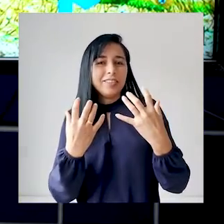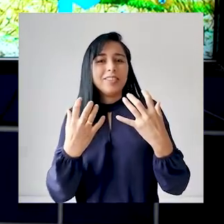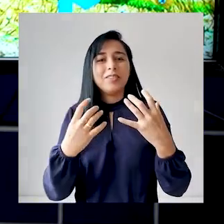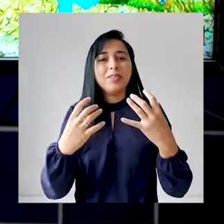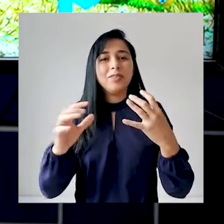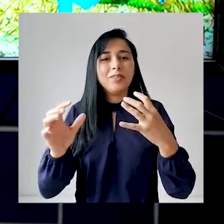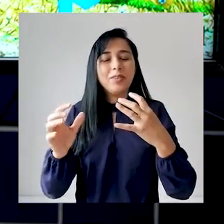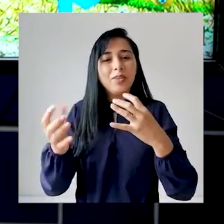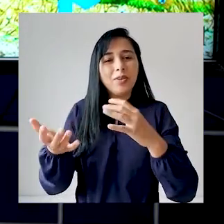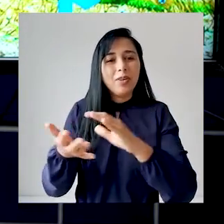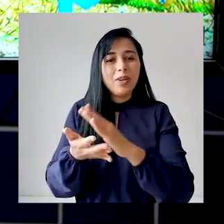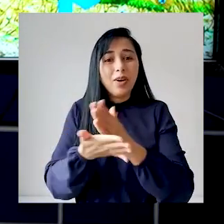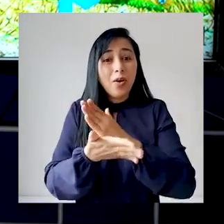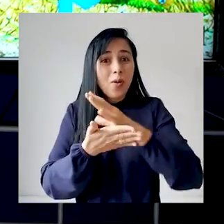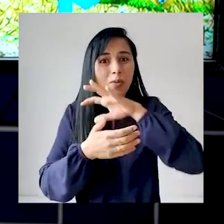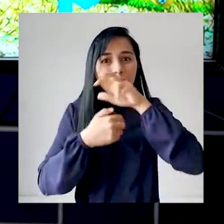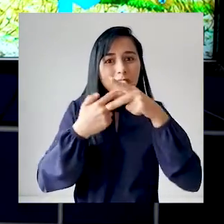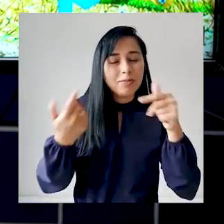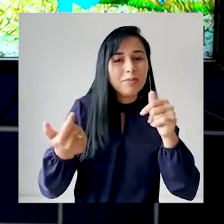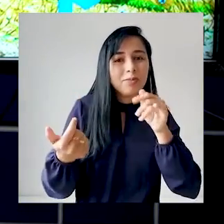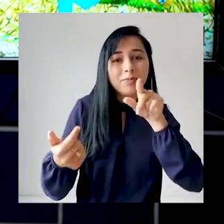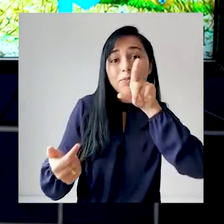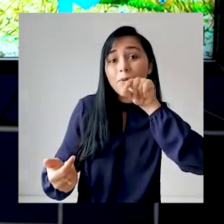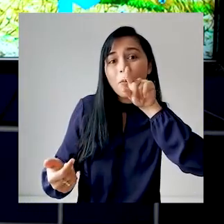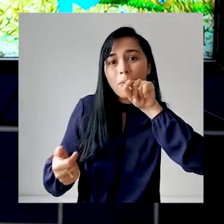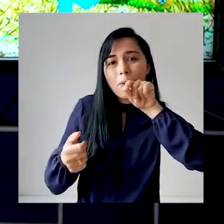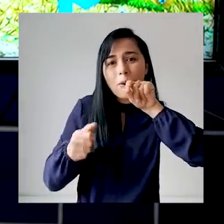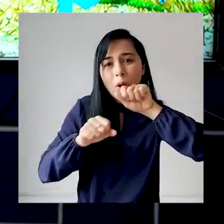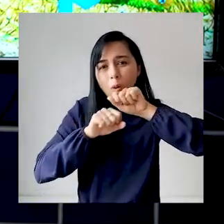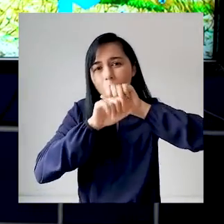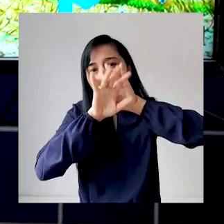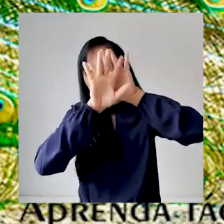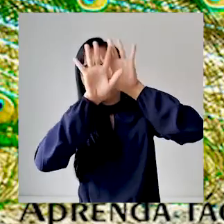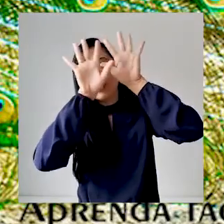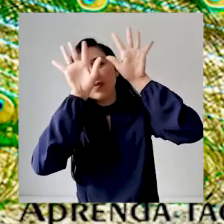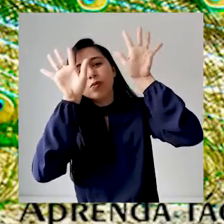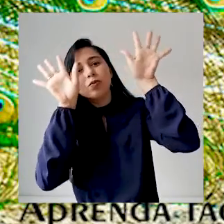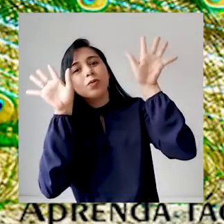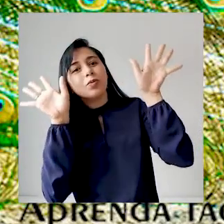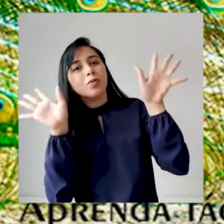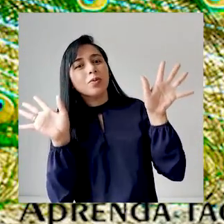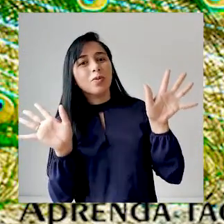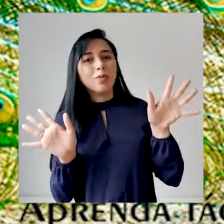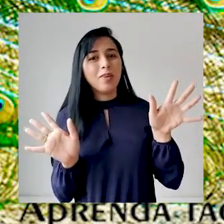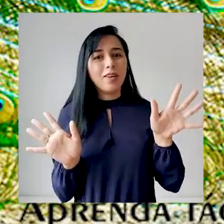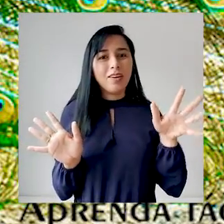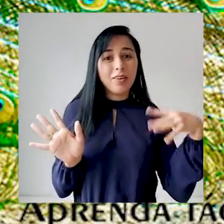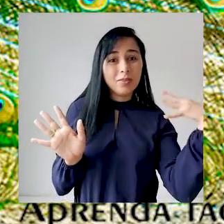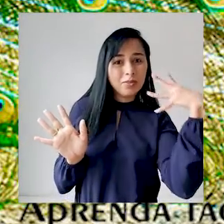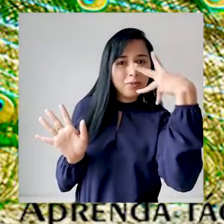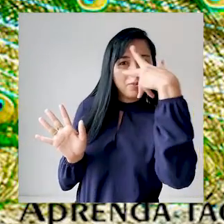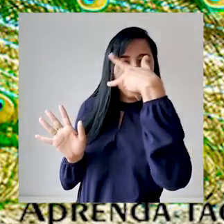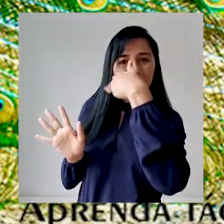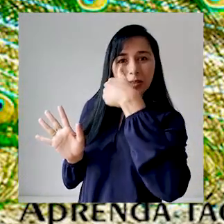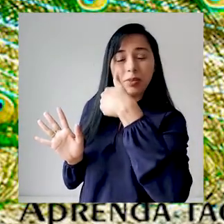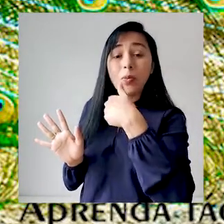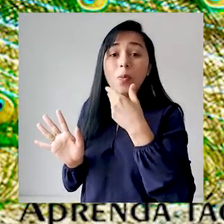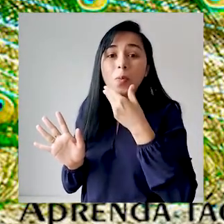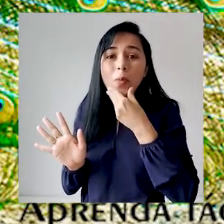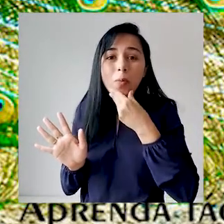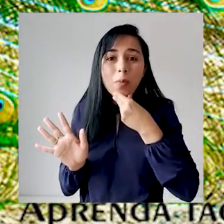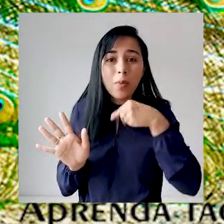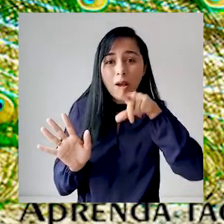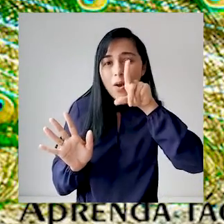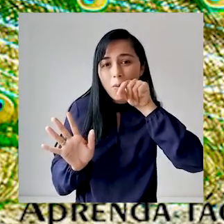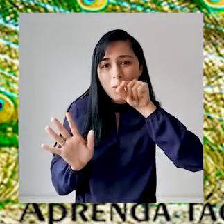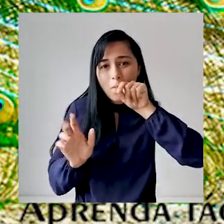aves, que podem acontecer também de formas distintas, como, por exemplo, quando alguns machos de